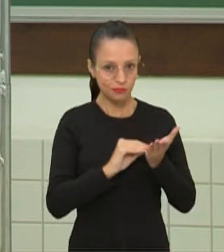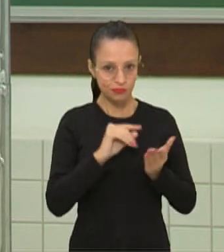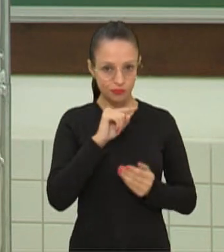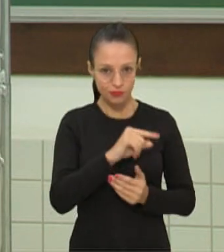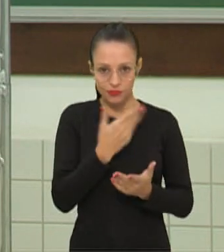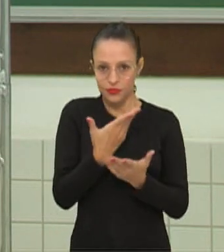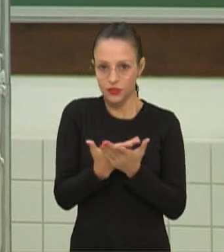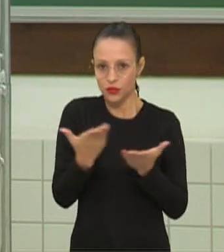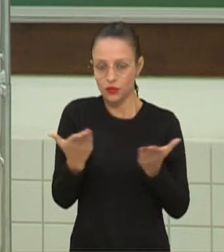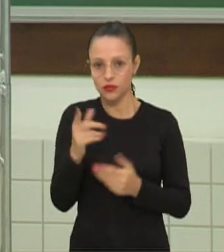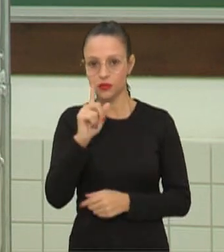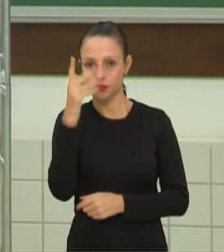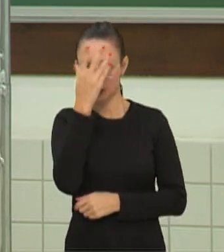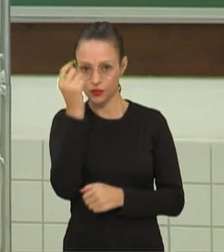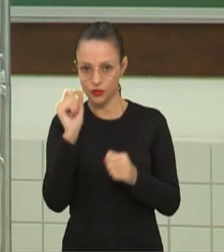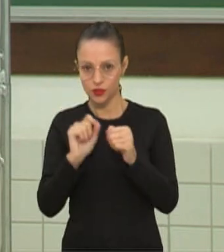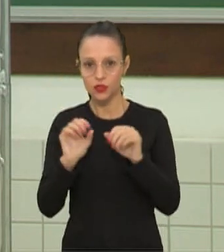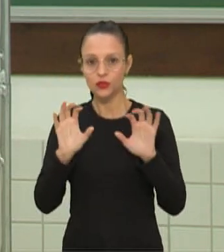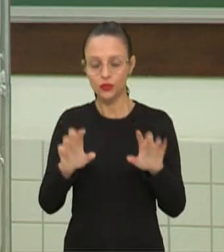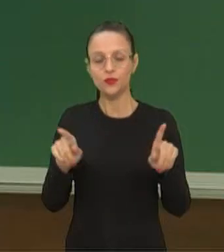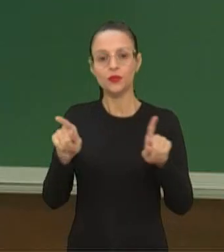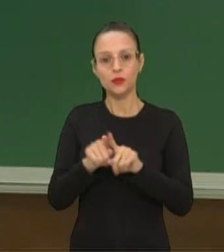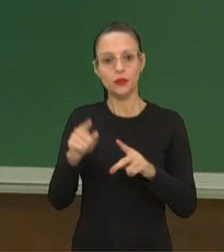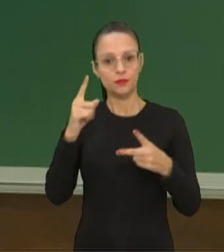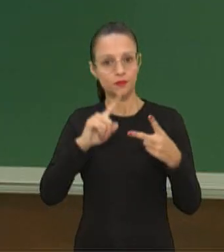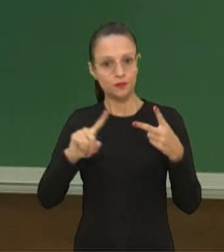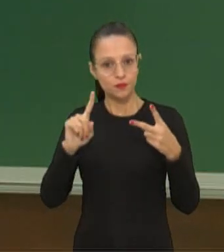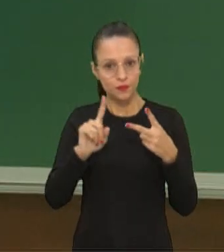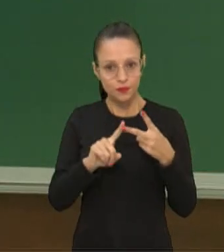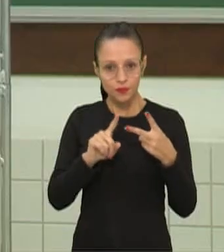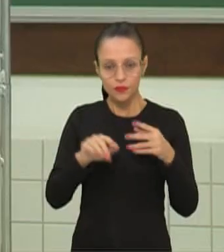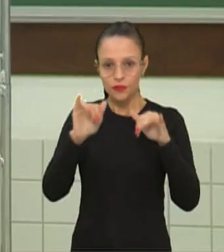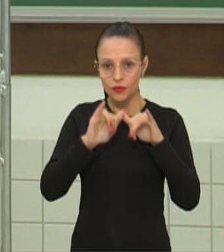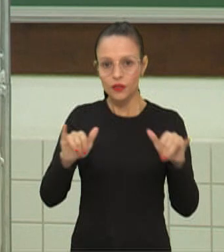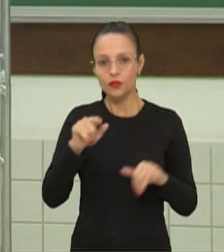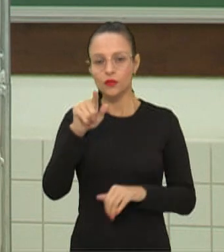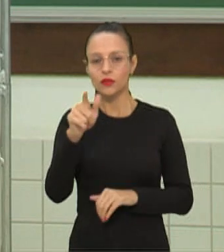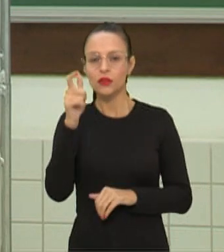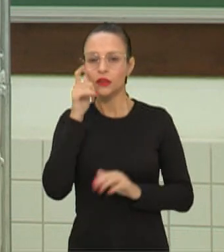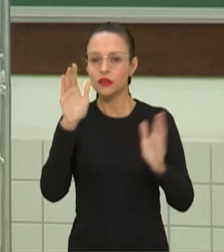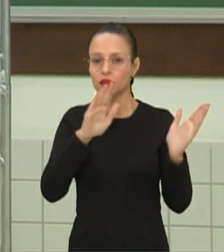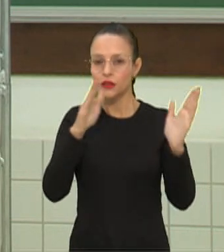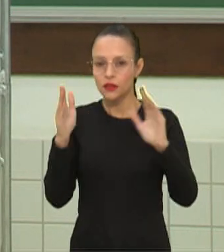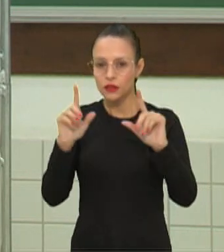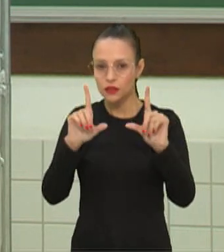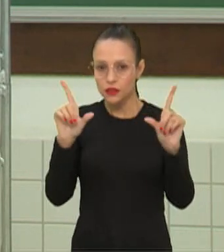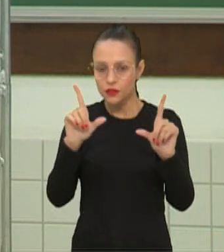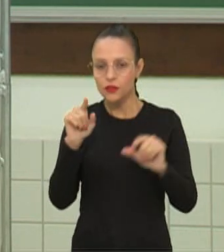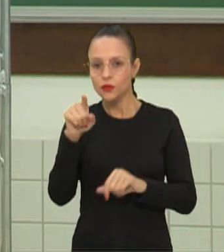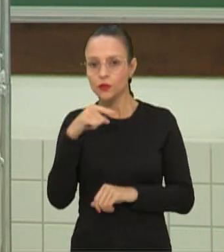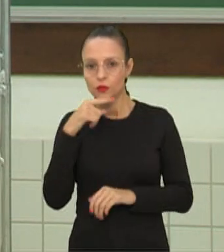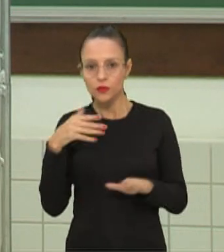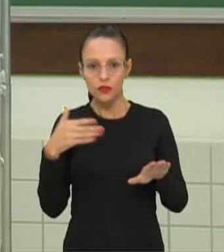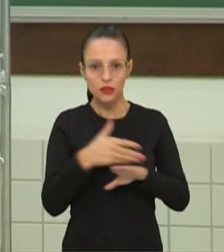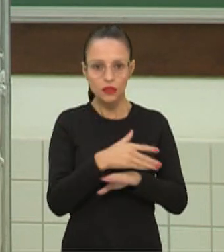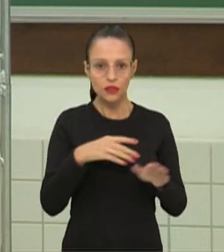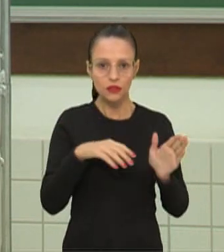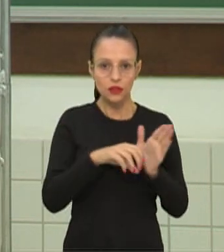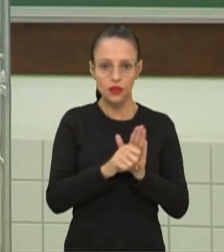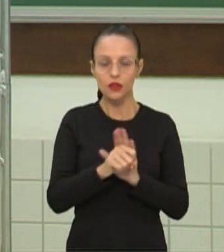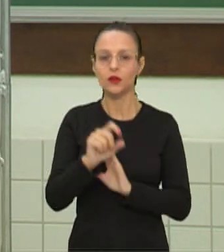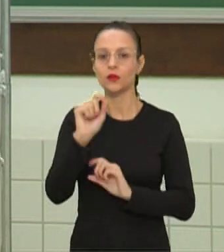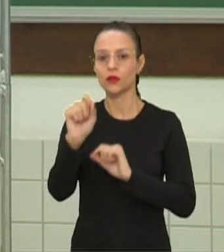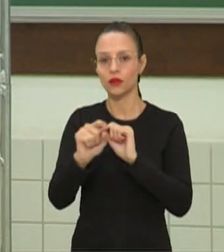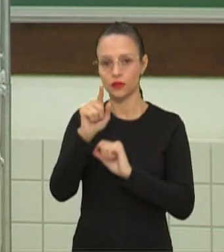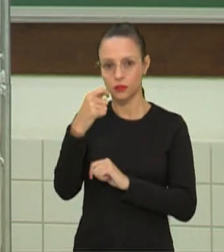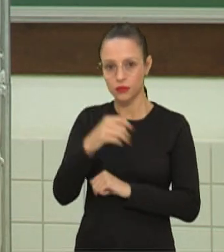hoje. Tá? Então não esqueça de fazer isso. Mais uma coisa, se você está só acompanhando pela televisão, não consegue acessar as plataformas, não esqueça de